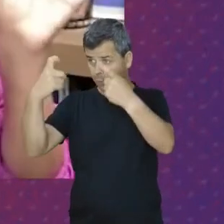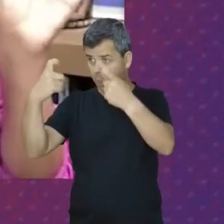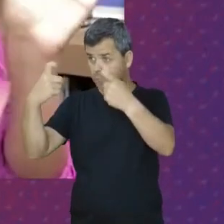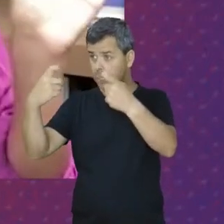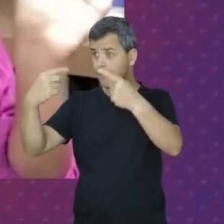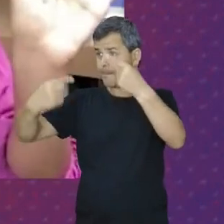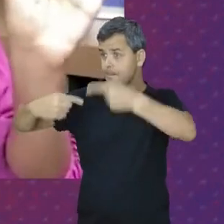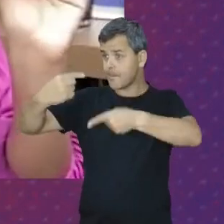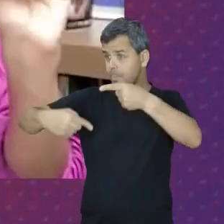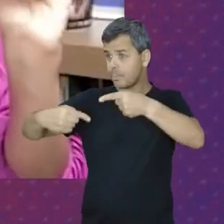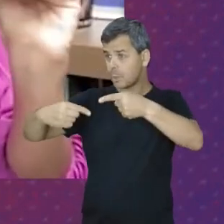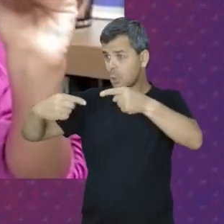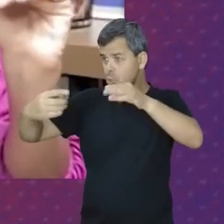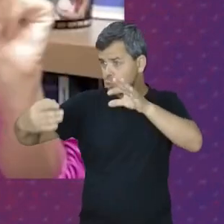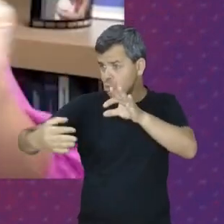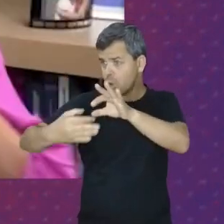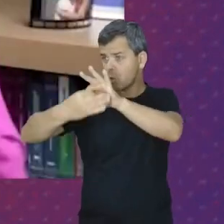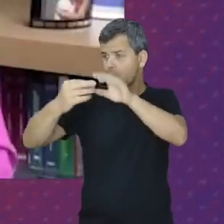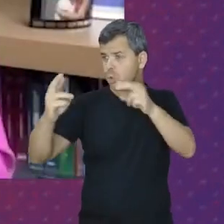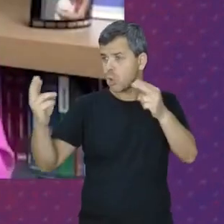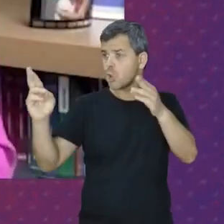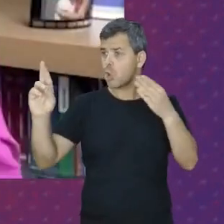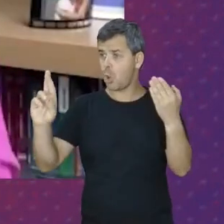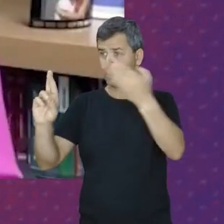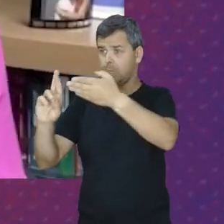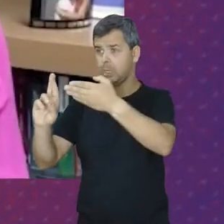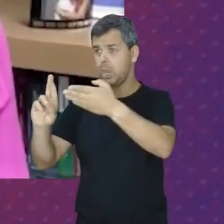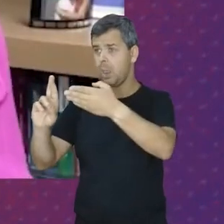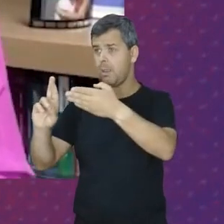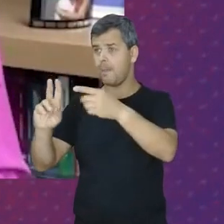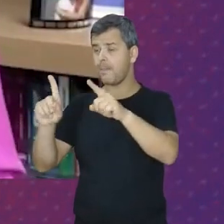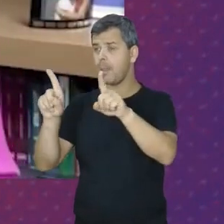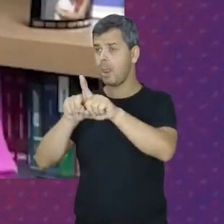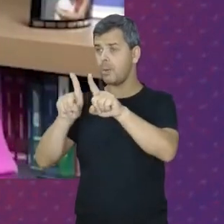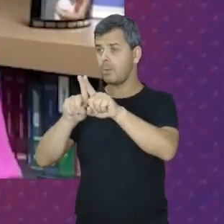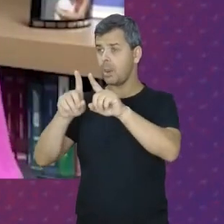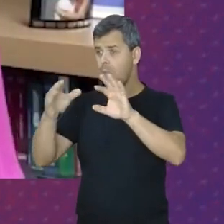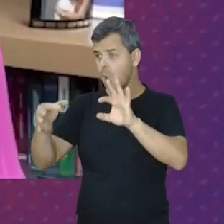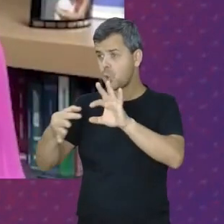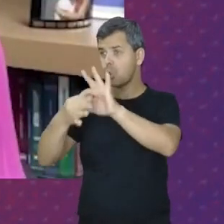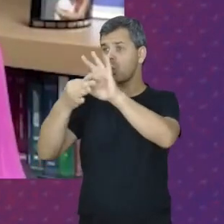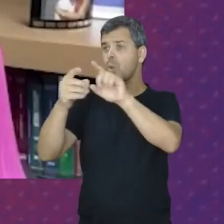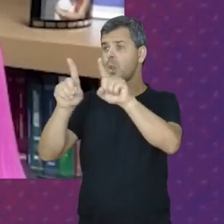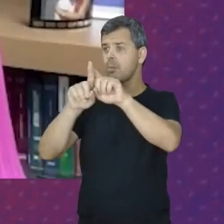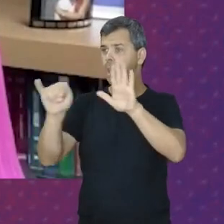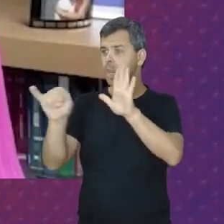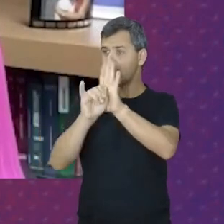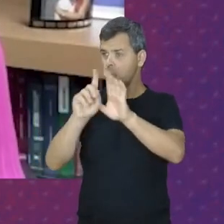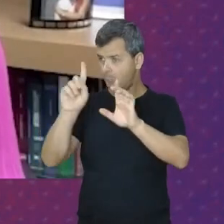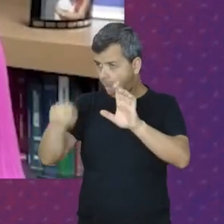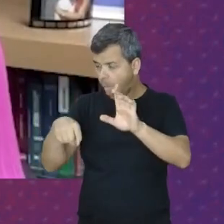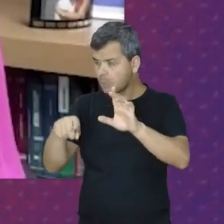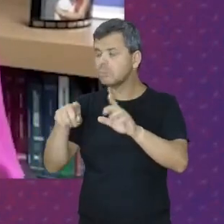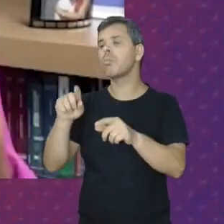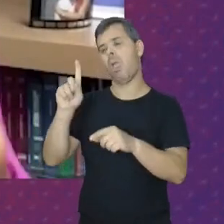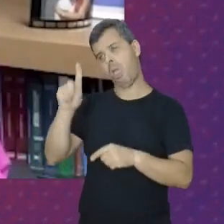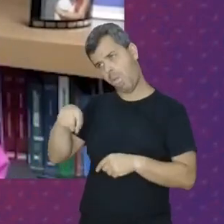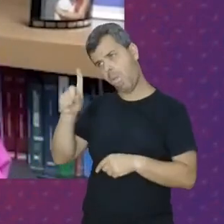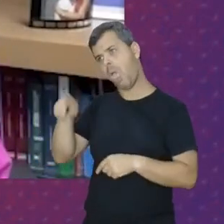política está casada com representatividade, que é também casada com identidade. É isso